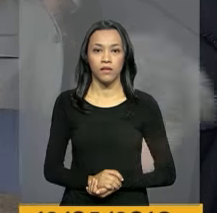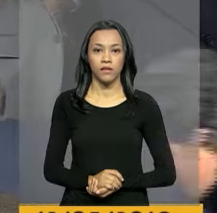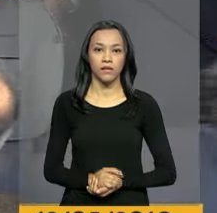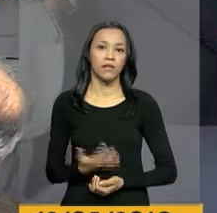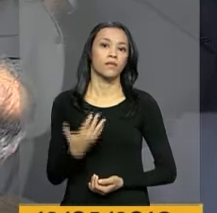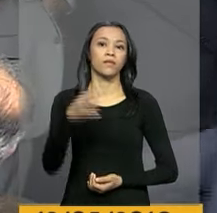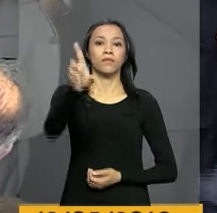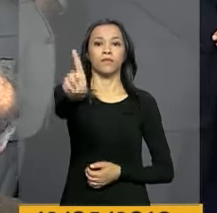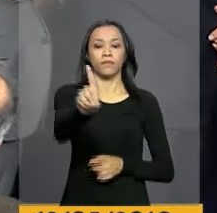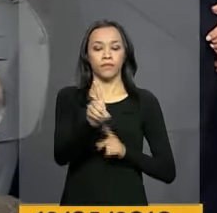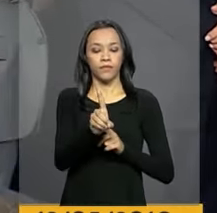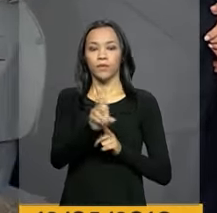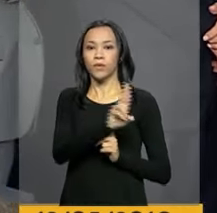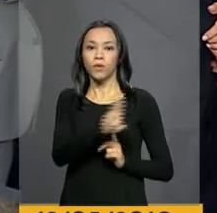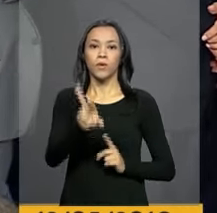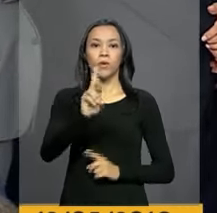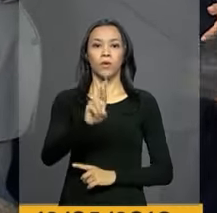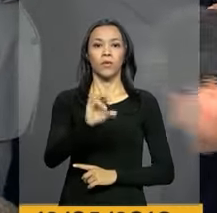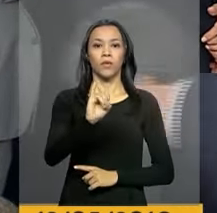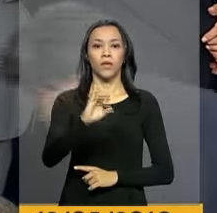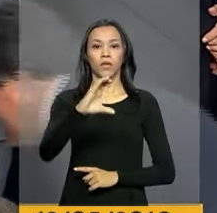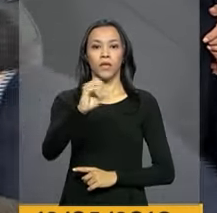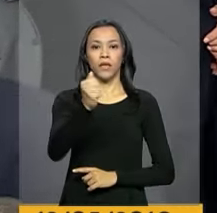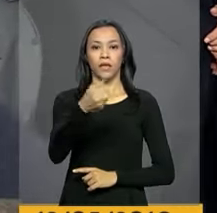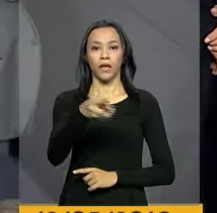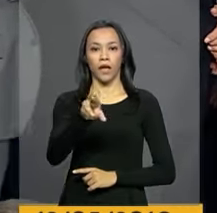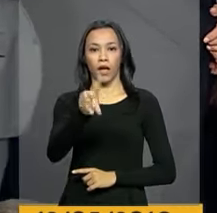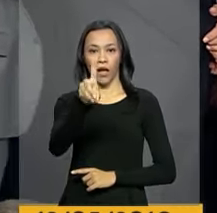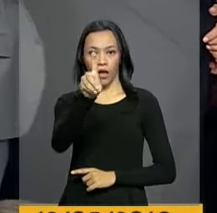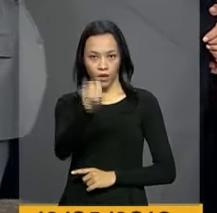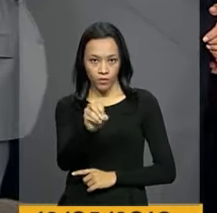Senhor Ricardo José Magalhães Barros,